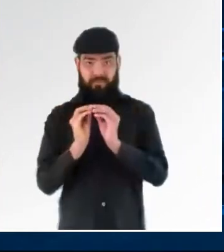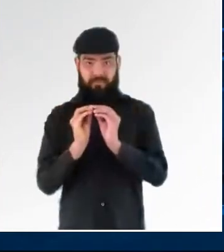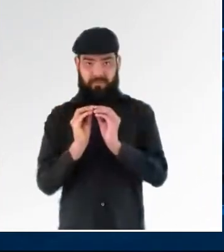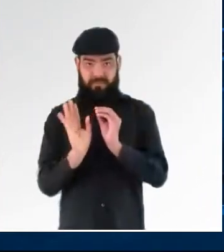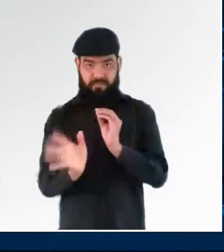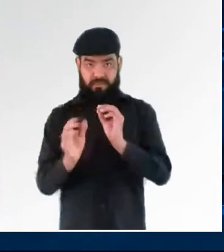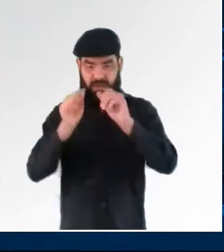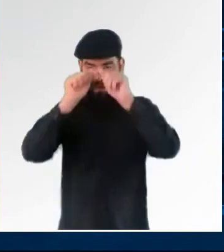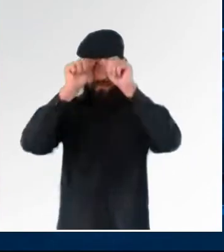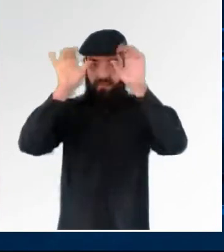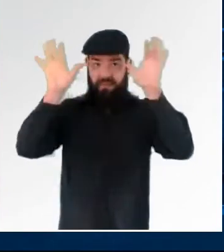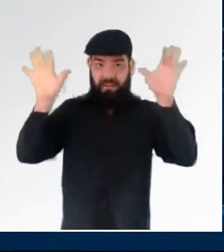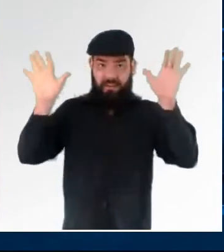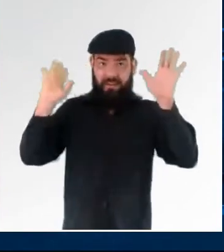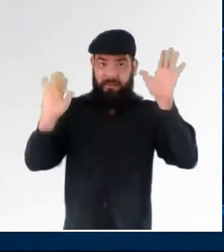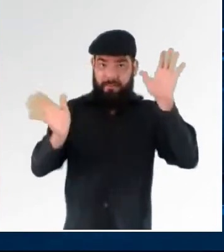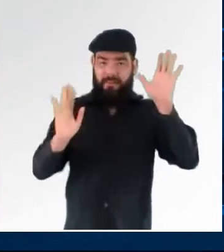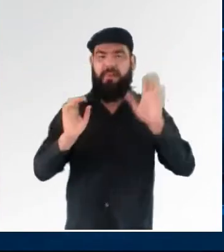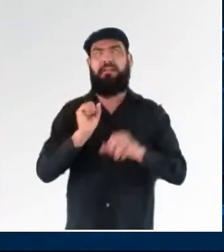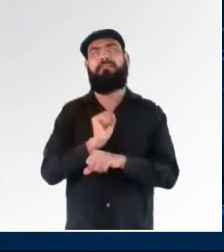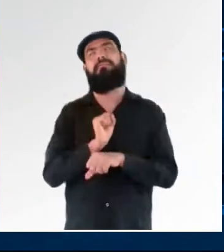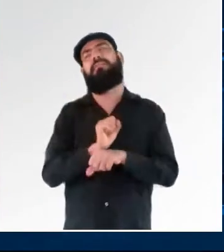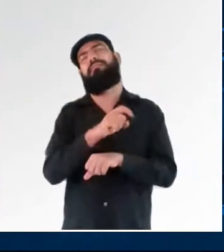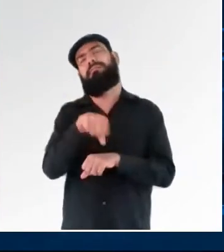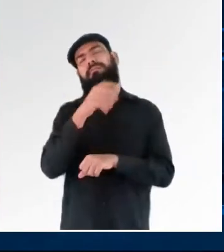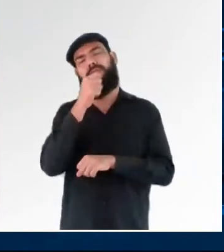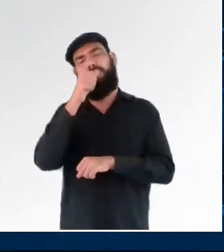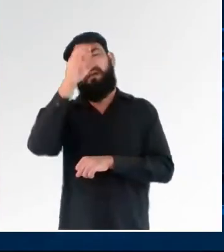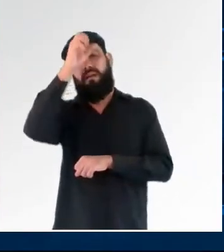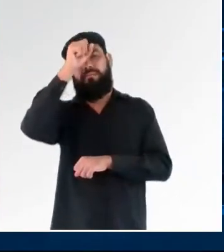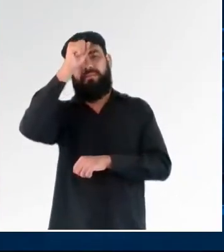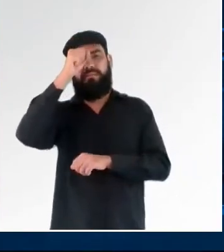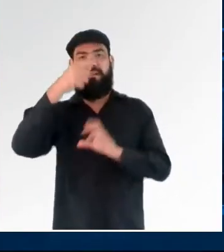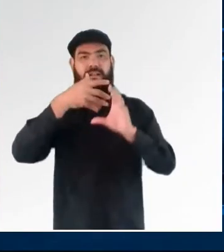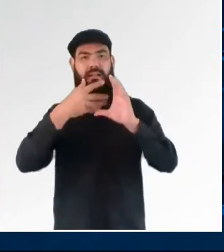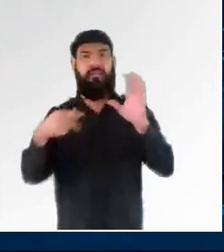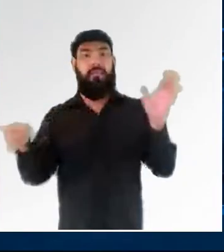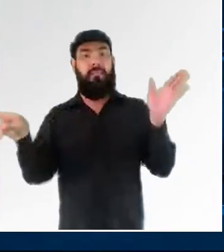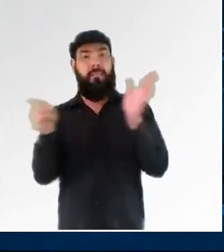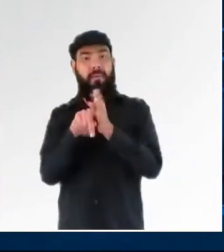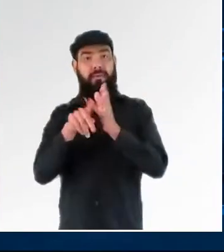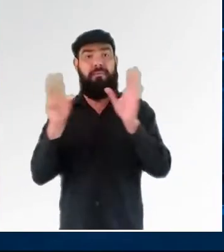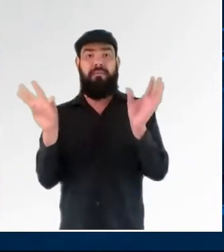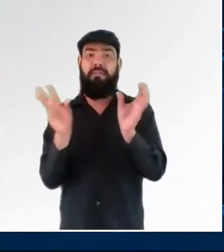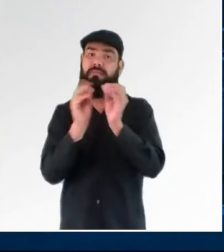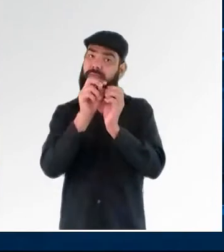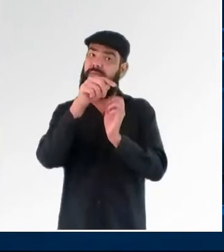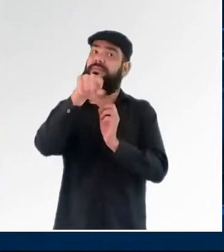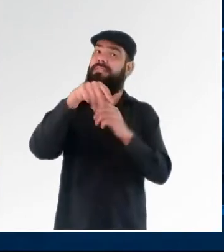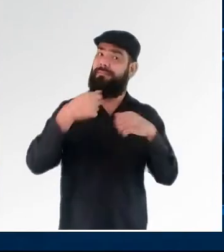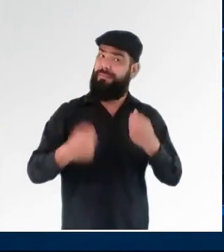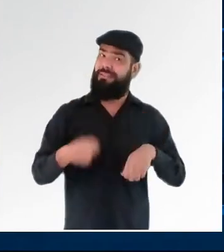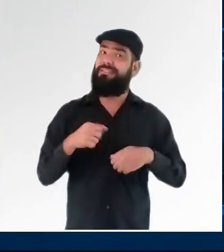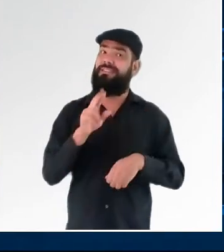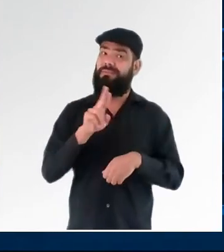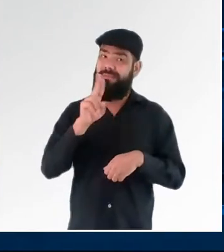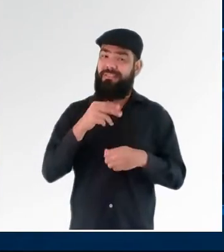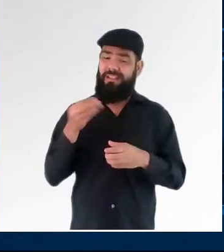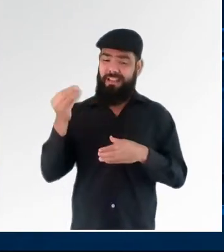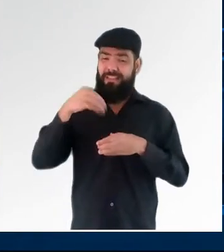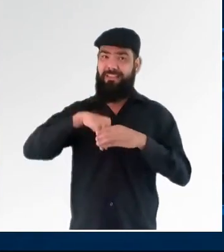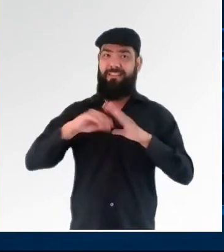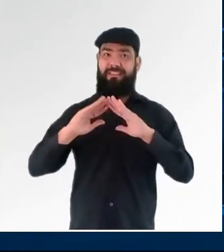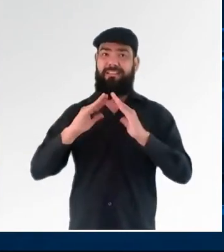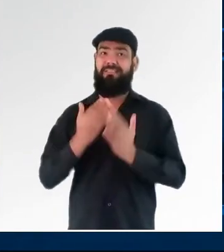Muito bem. Espero que tenha ficado claro essa característica, porque você vai precisar muito, né, na sua vida escolar de fazer esse resumo.